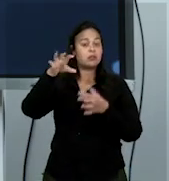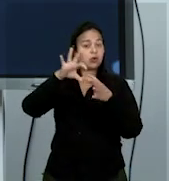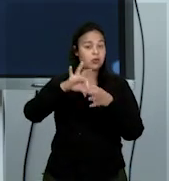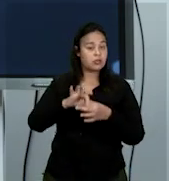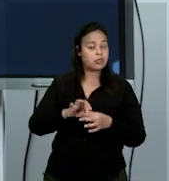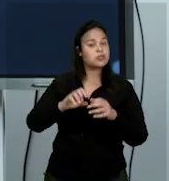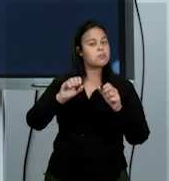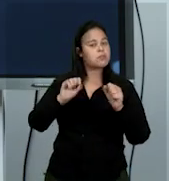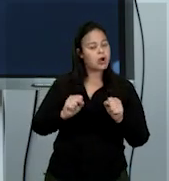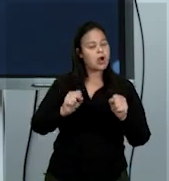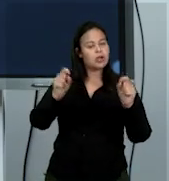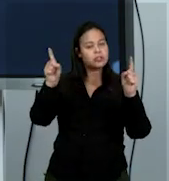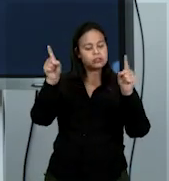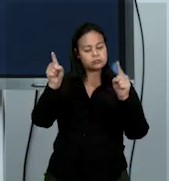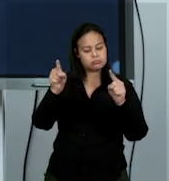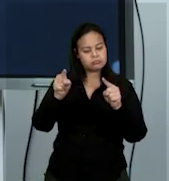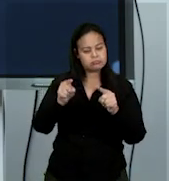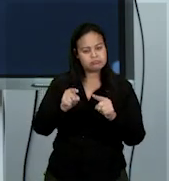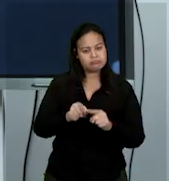posso simplificar